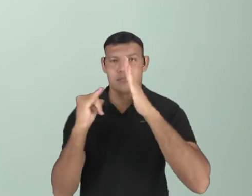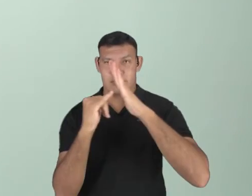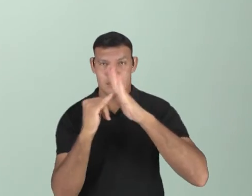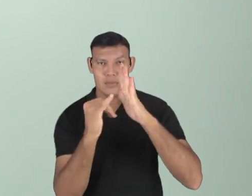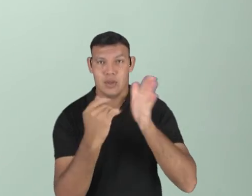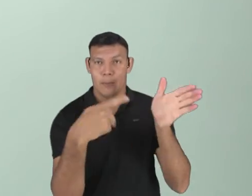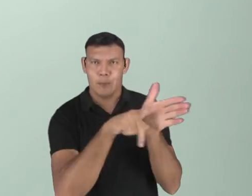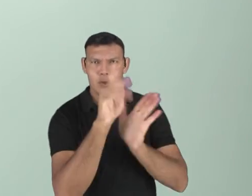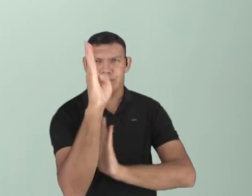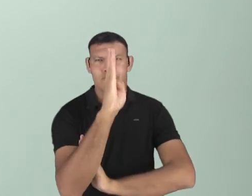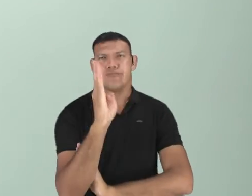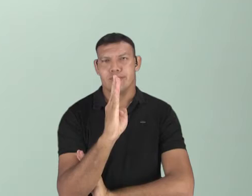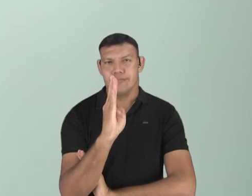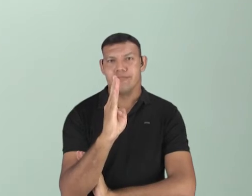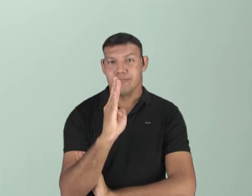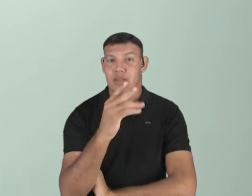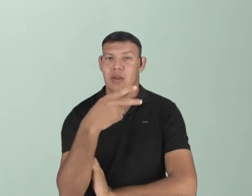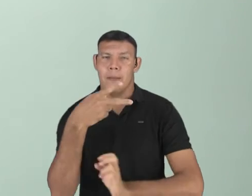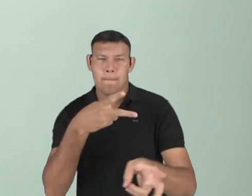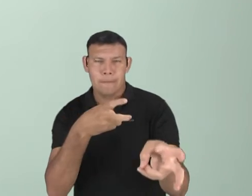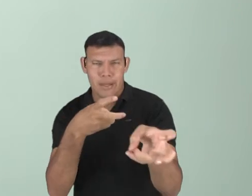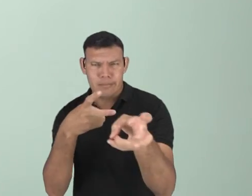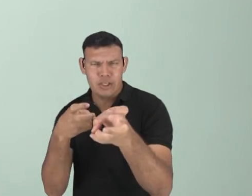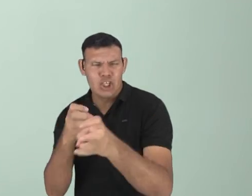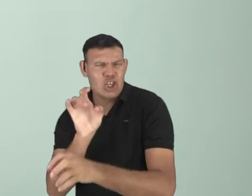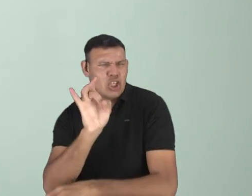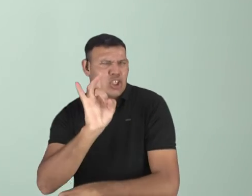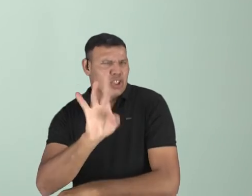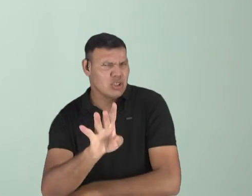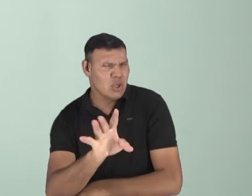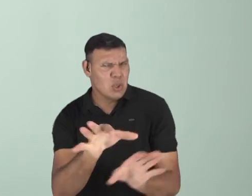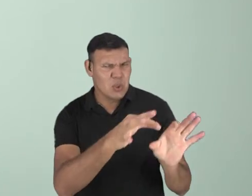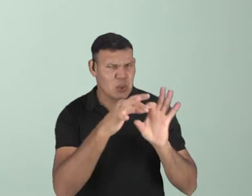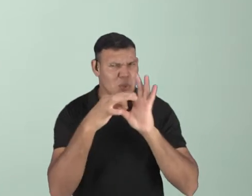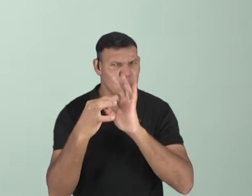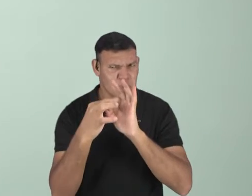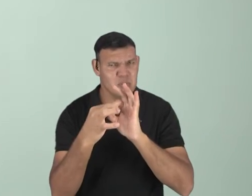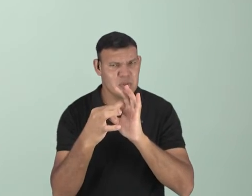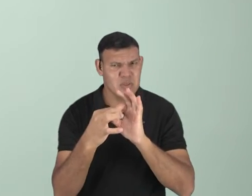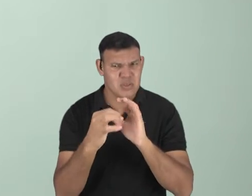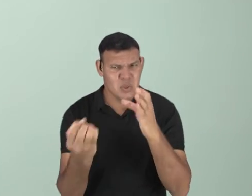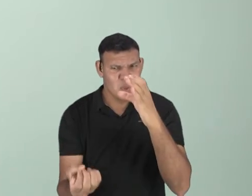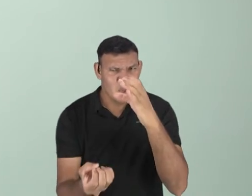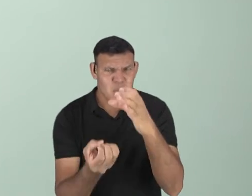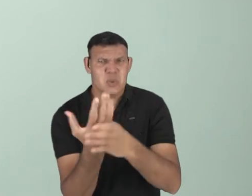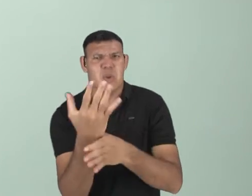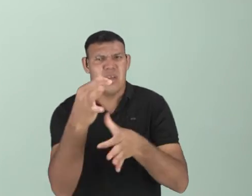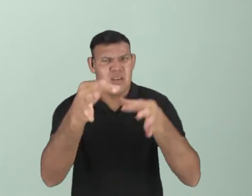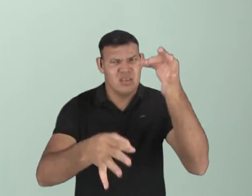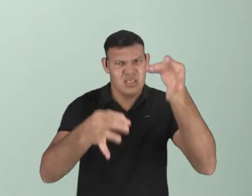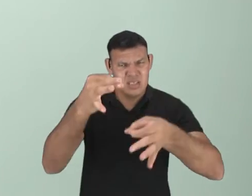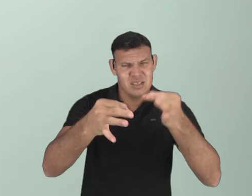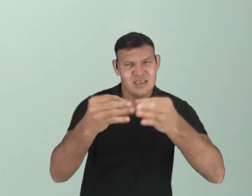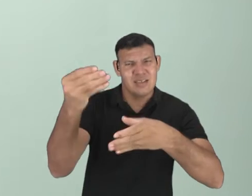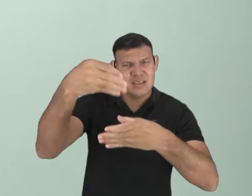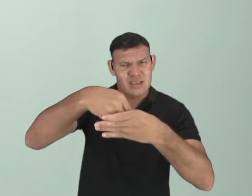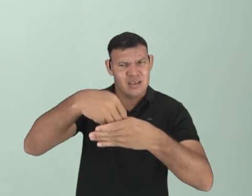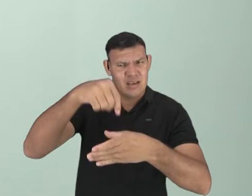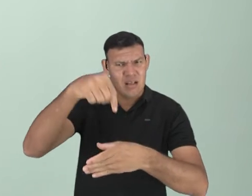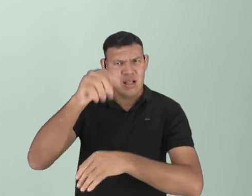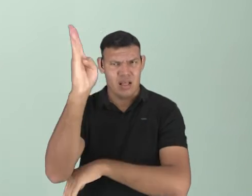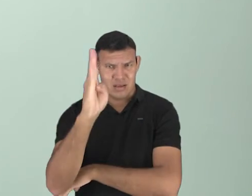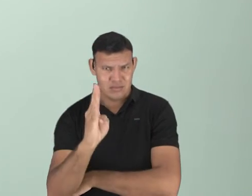no Brasil, nós vamos perceber que não foi somente nesse contexto que surgiu a justiça eleitoral no